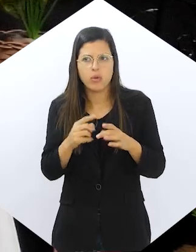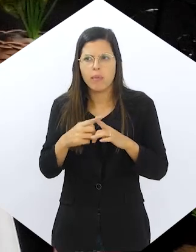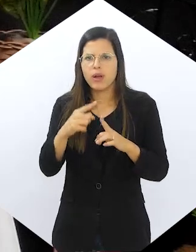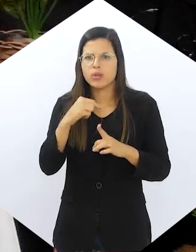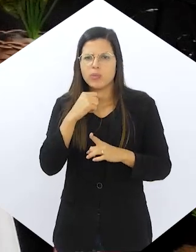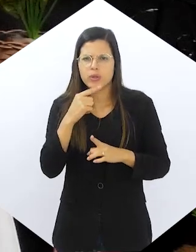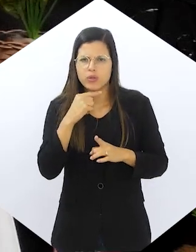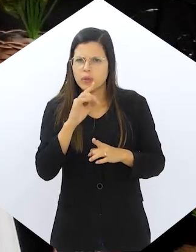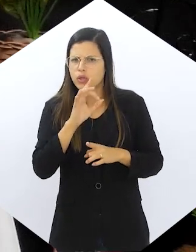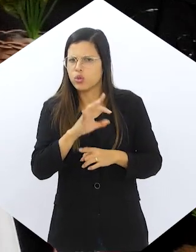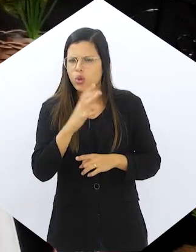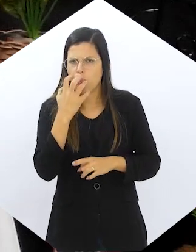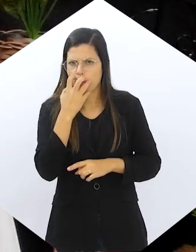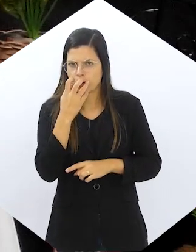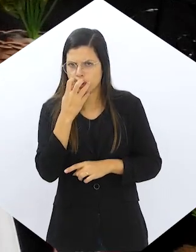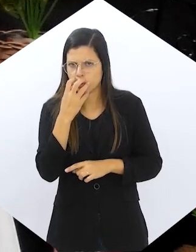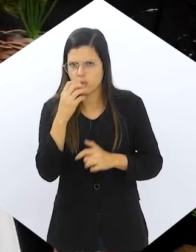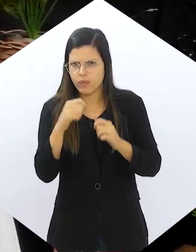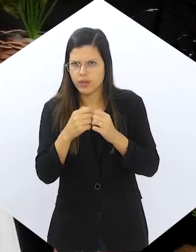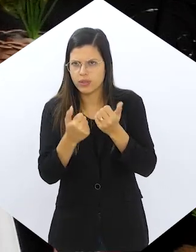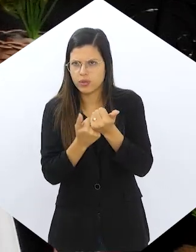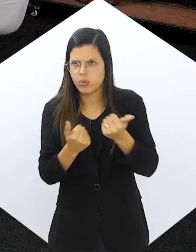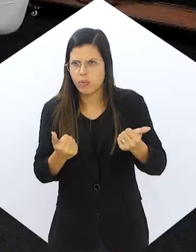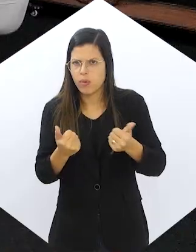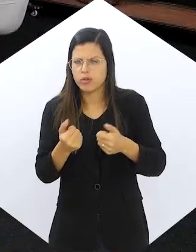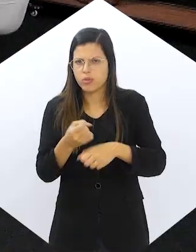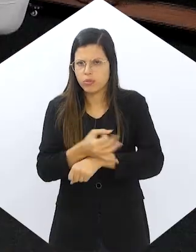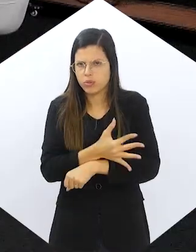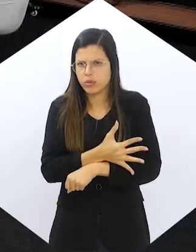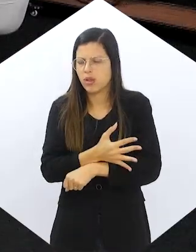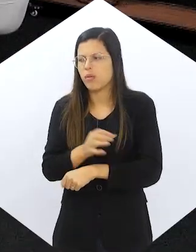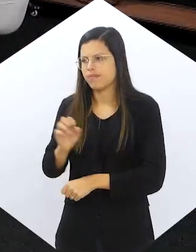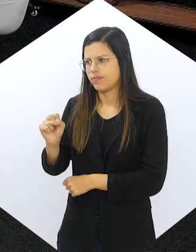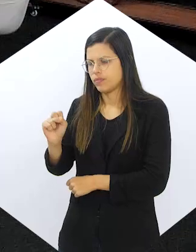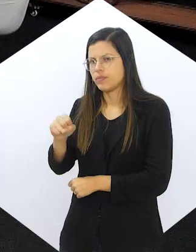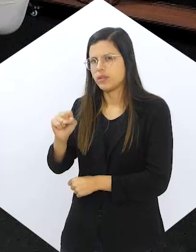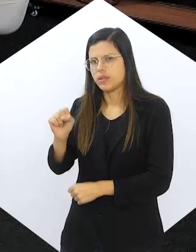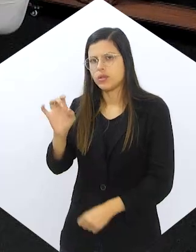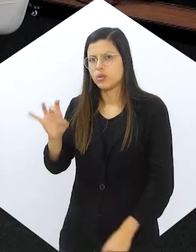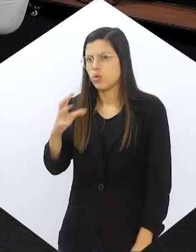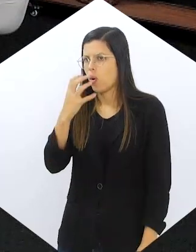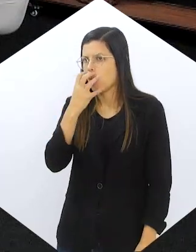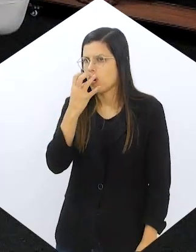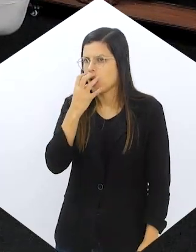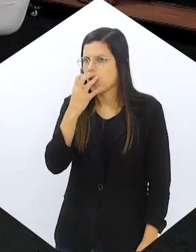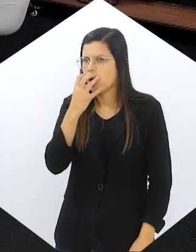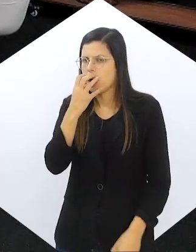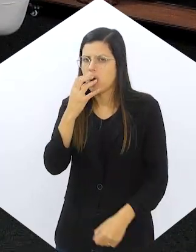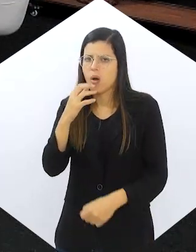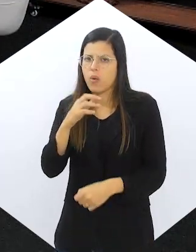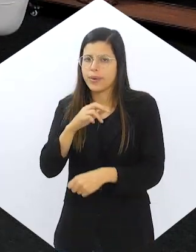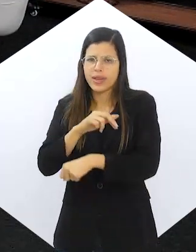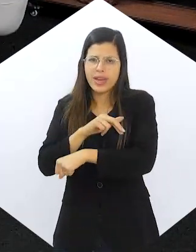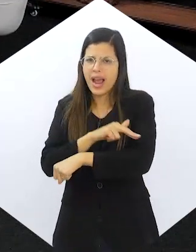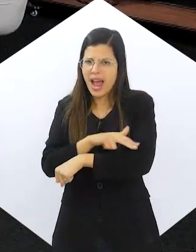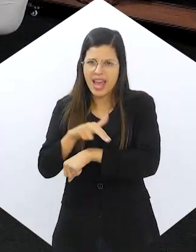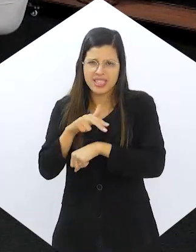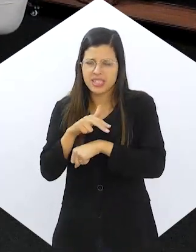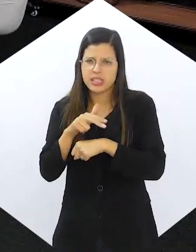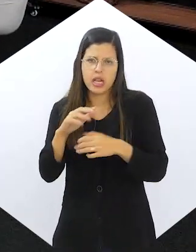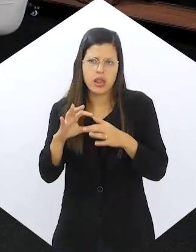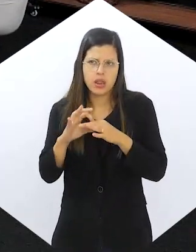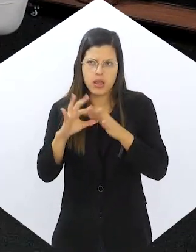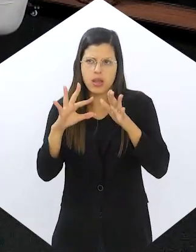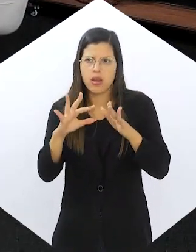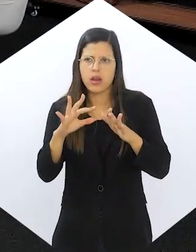os cães fazem esse trabalho de suporte emocional? Só os cães. E de qualquer raça, porque a gente vê muito, às vezes as